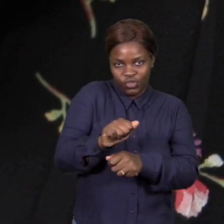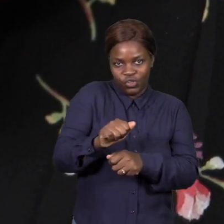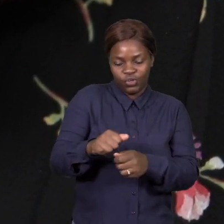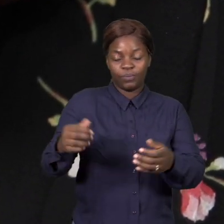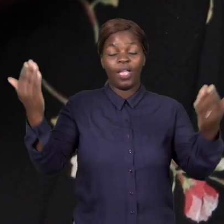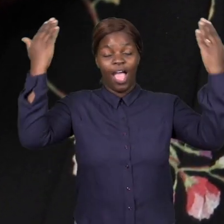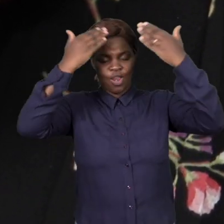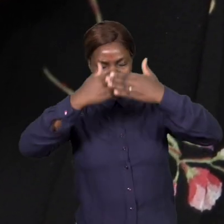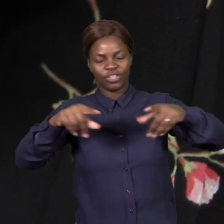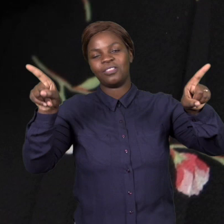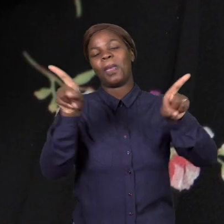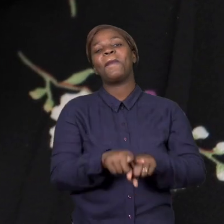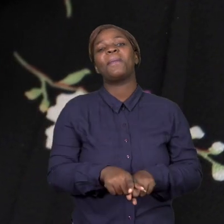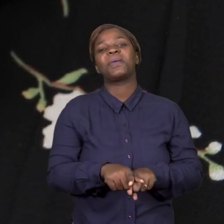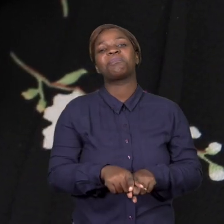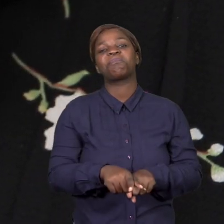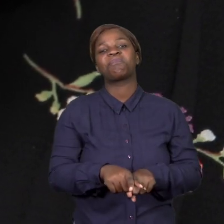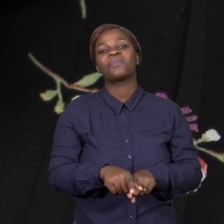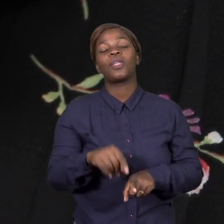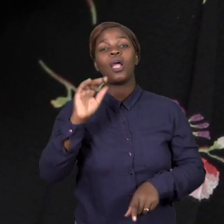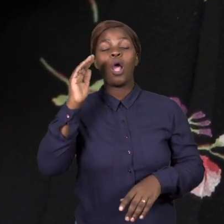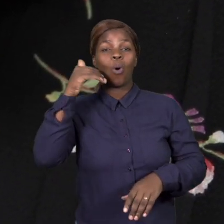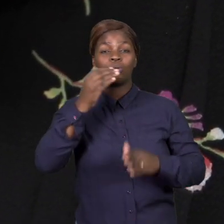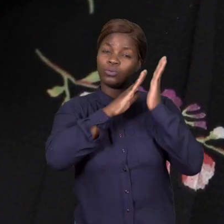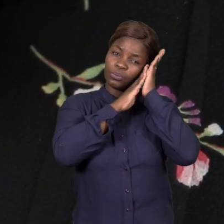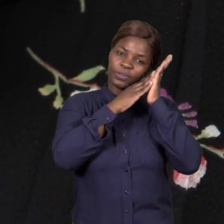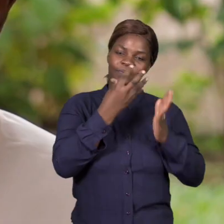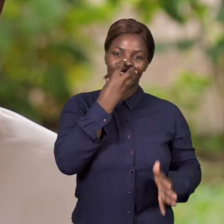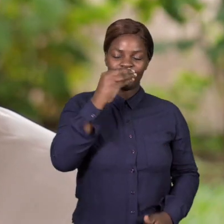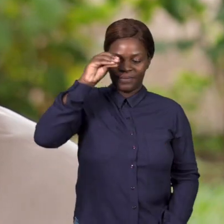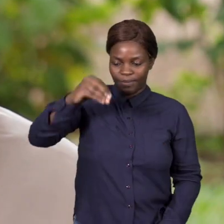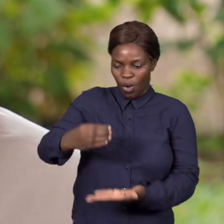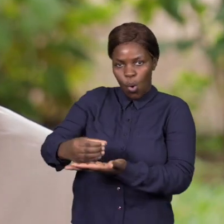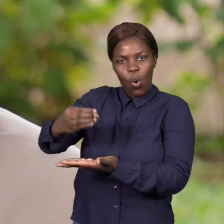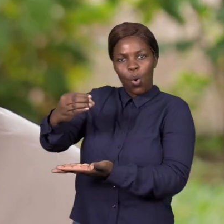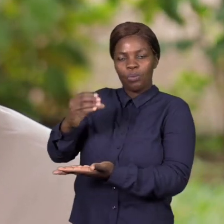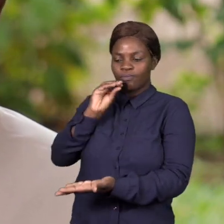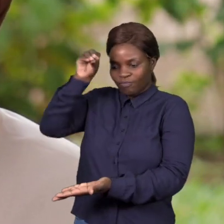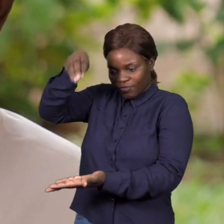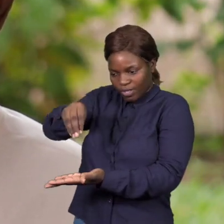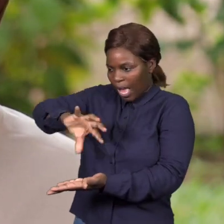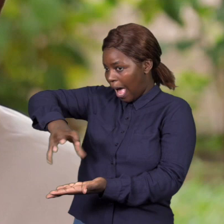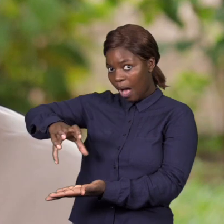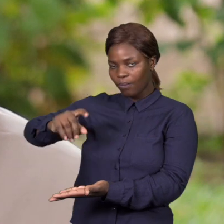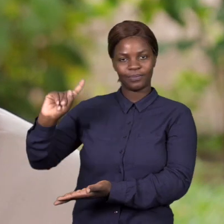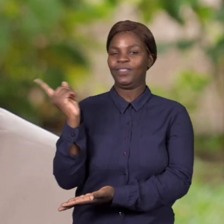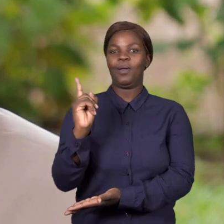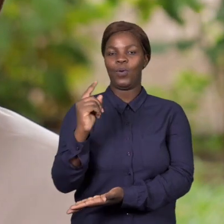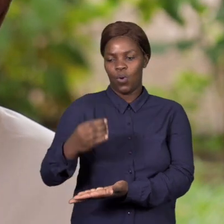placa, tenho um copo, ponho no copo, mas não meto água, deixo e